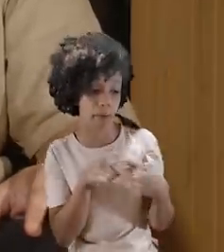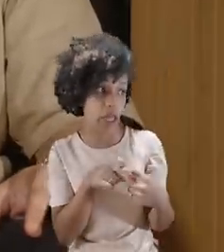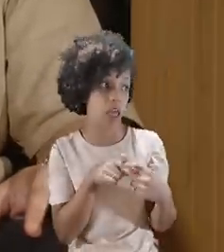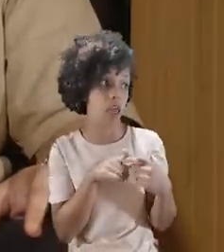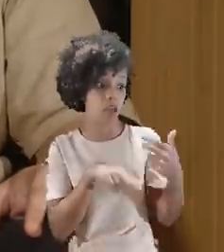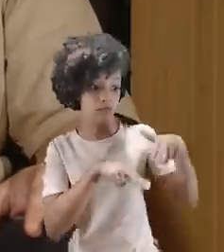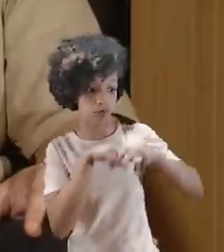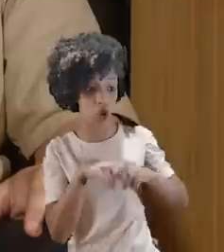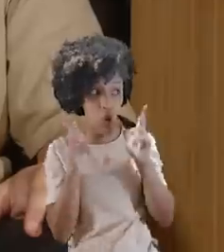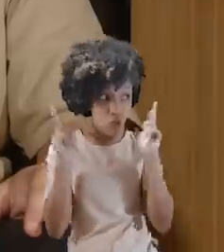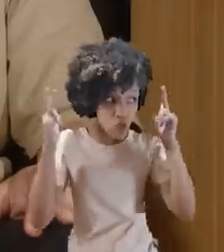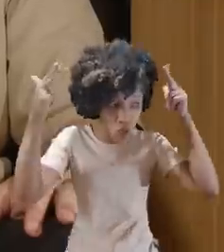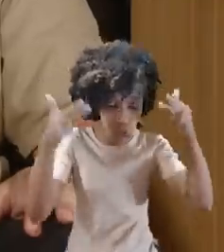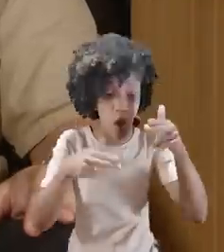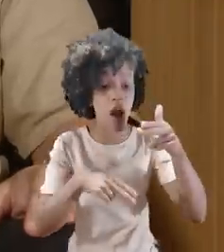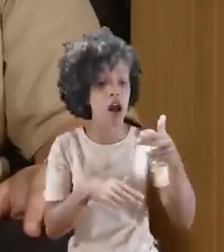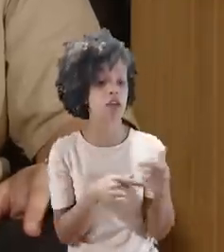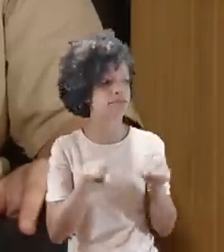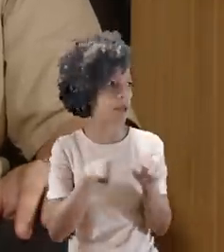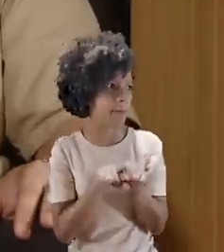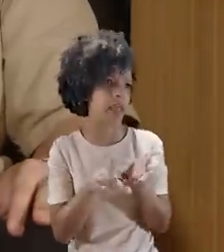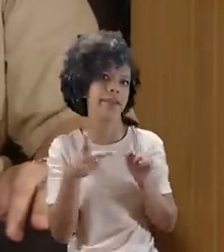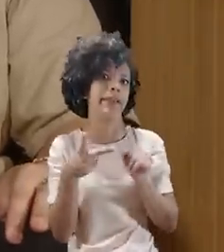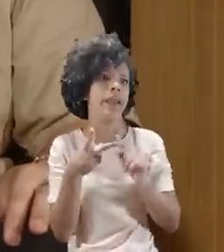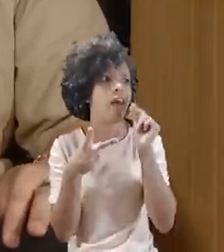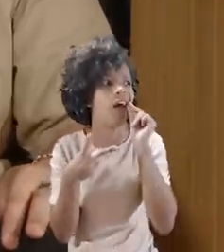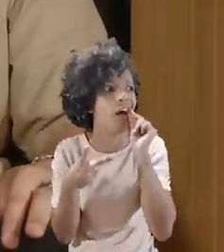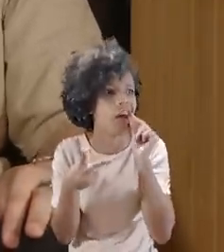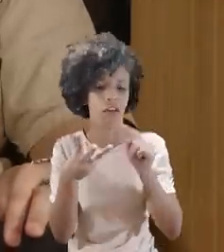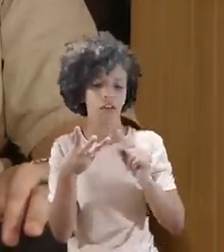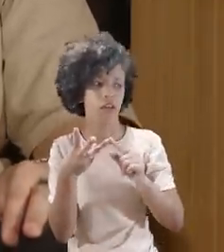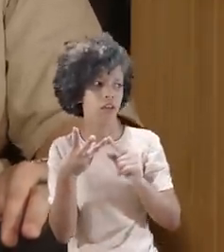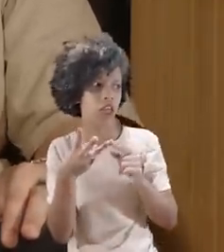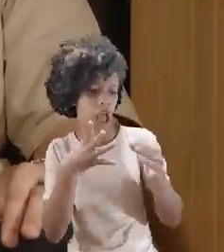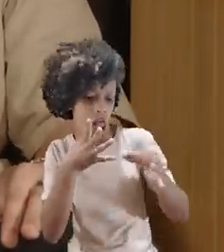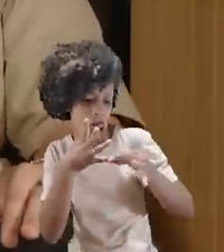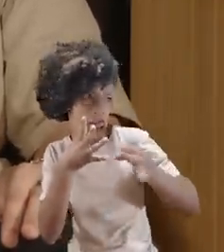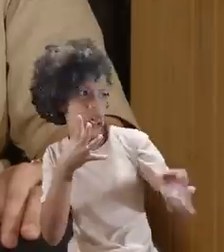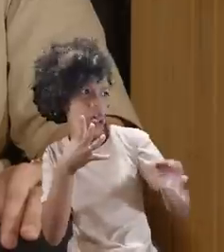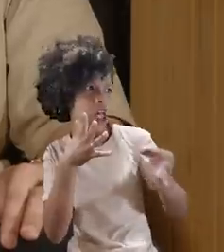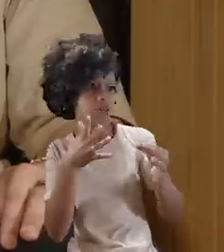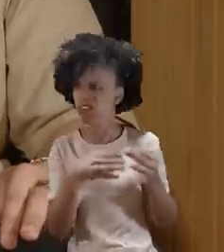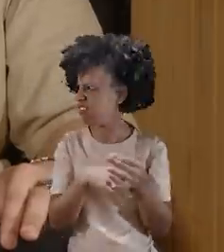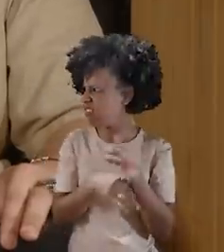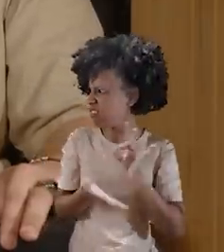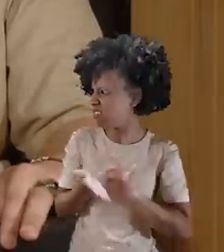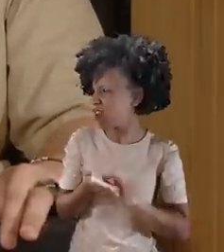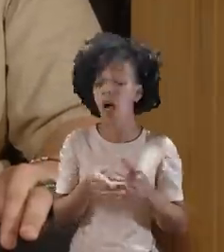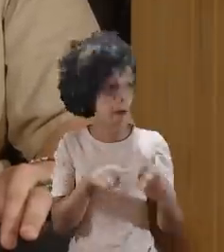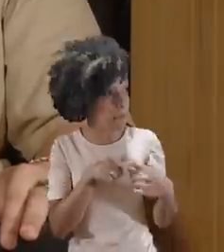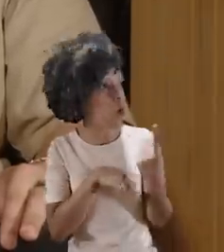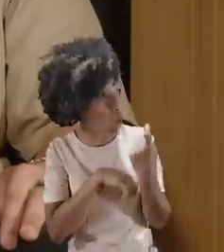cortava o cabelo e no mesmo lugar você fazia arrancar dente arrancar vai pequenos membros tá ligado porque fazer ainda não era o som